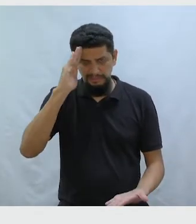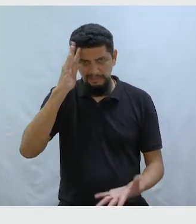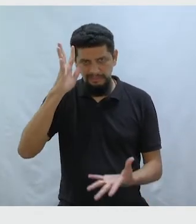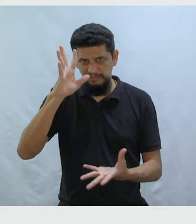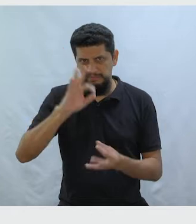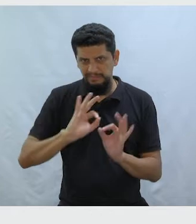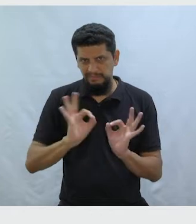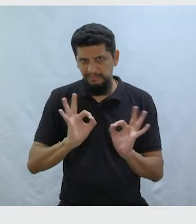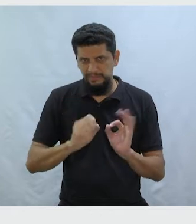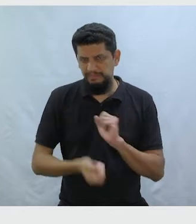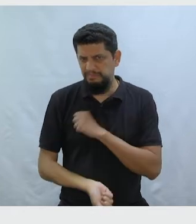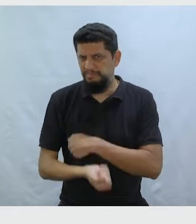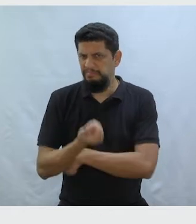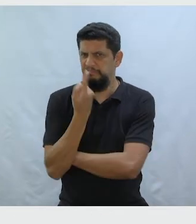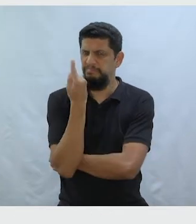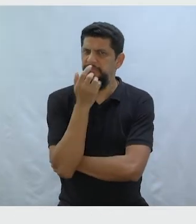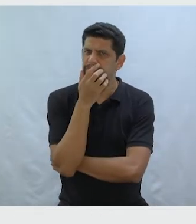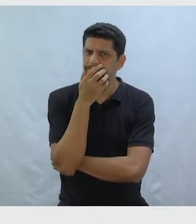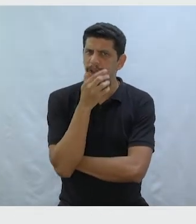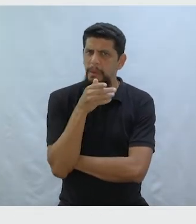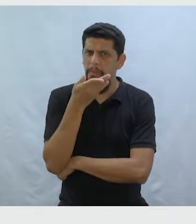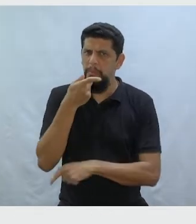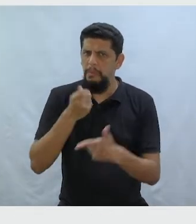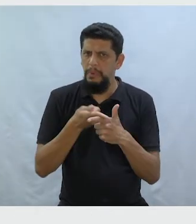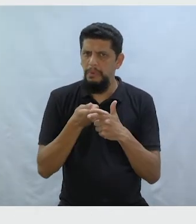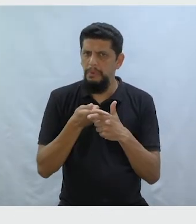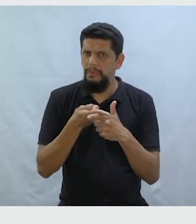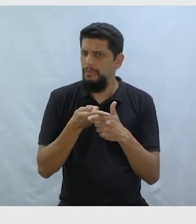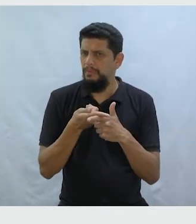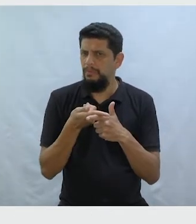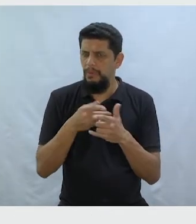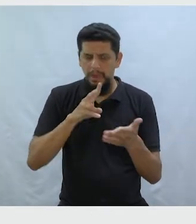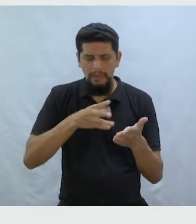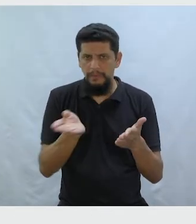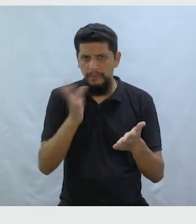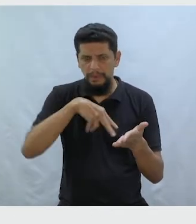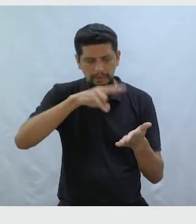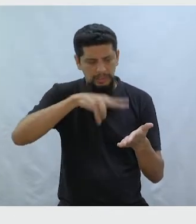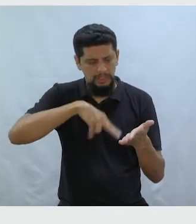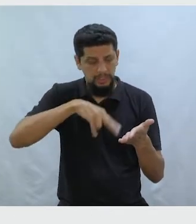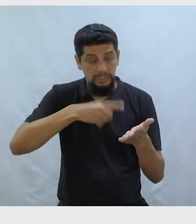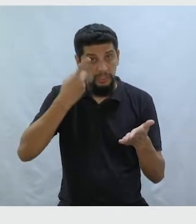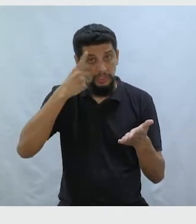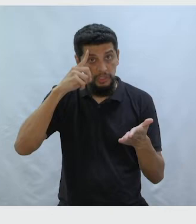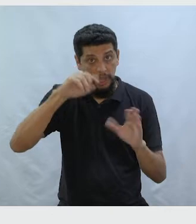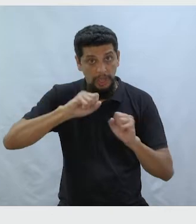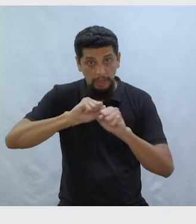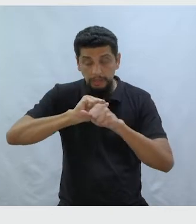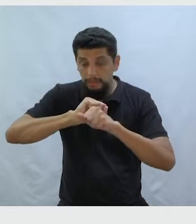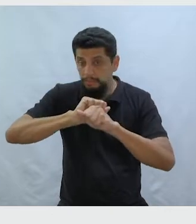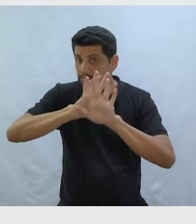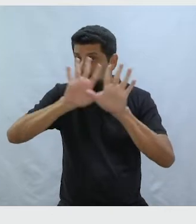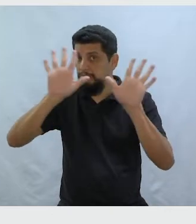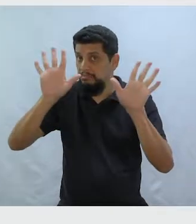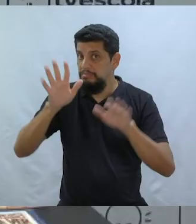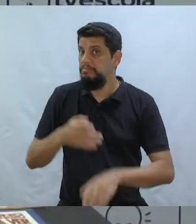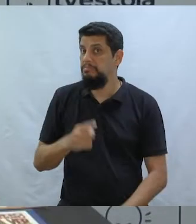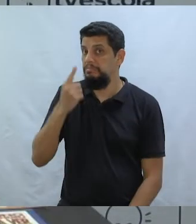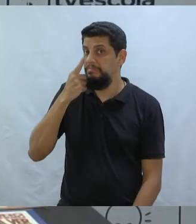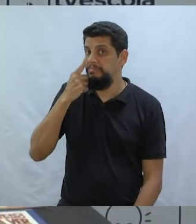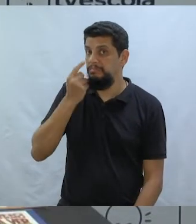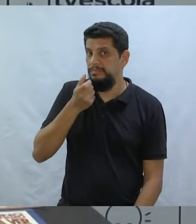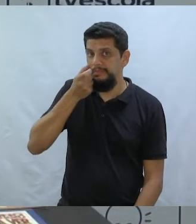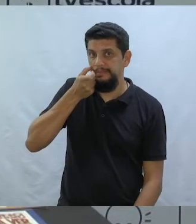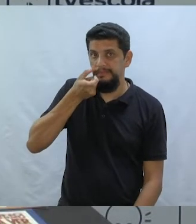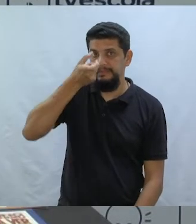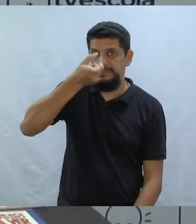estava entendendo Ué por que vocês não vê ver vêm ler de dia Hum